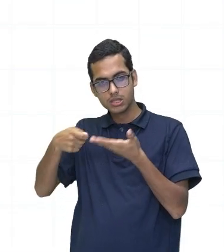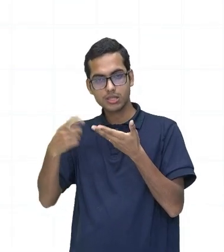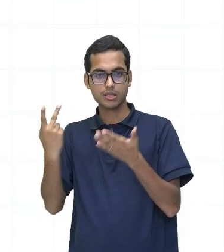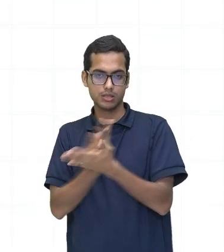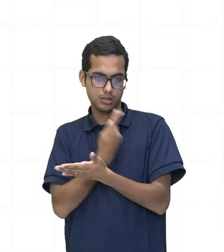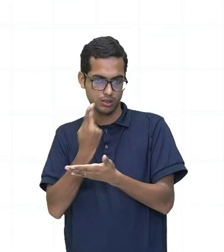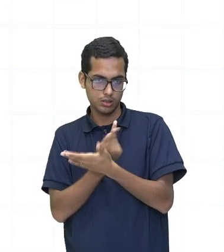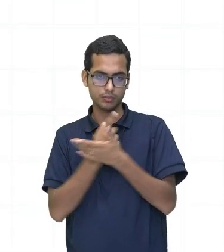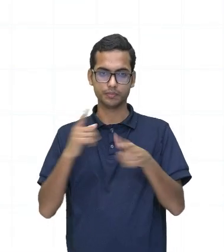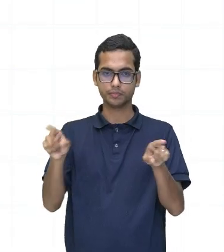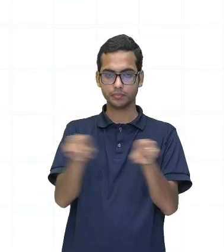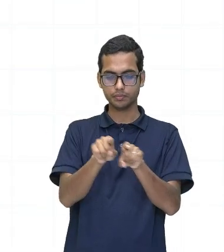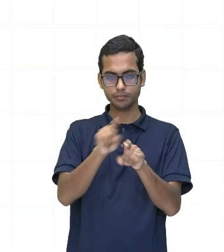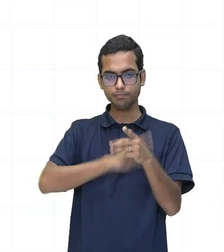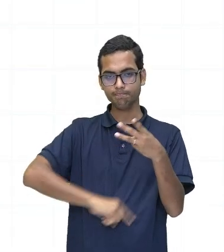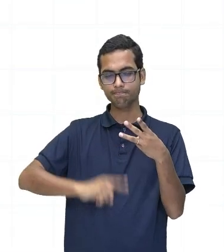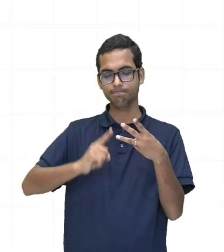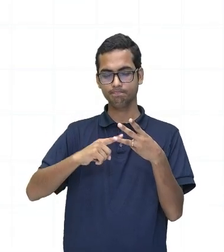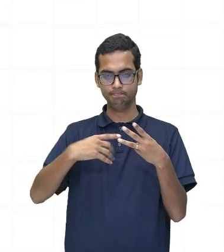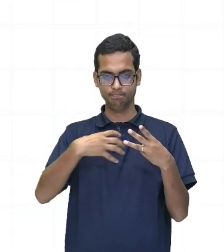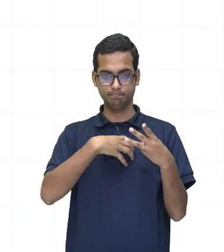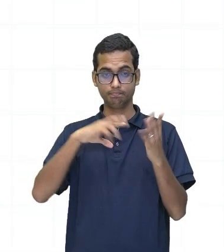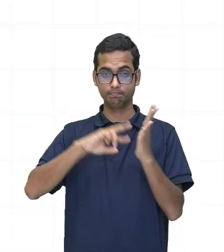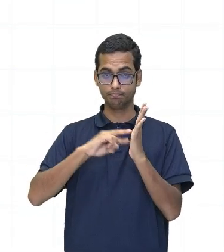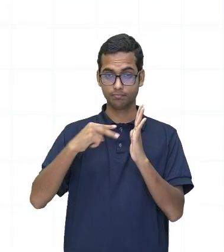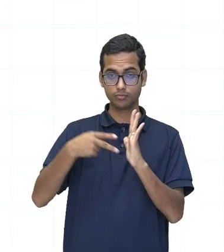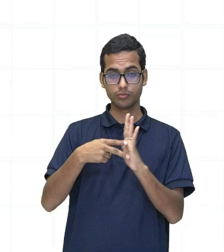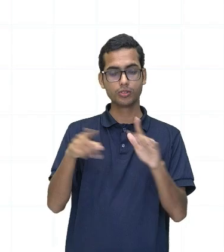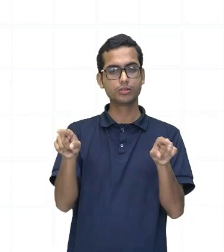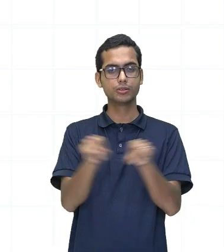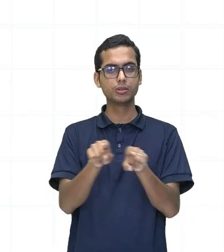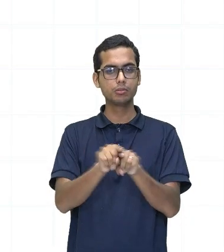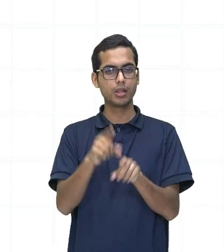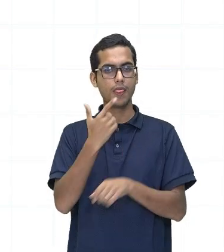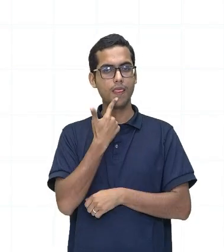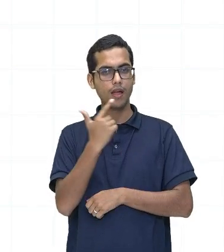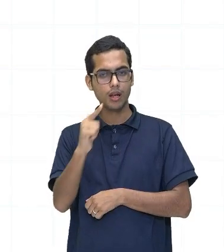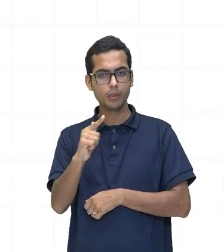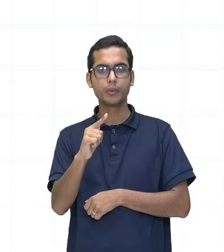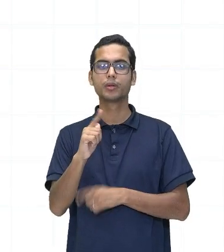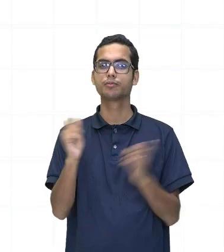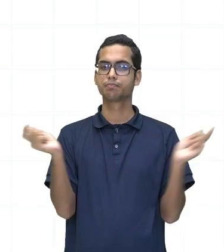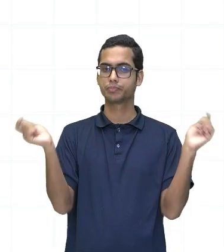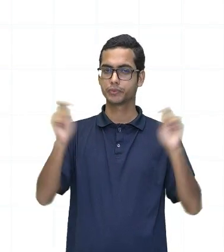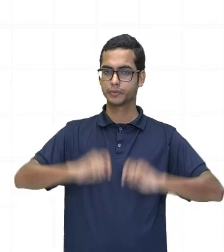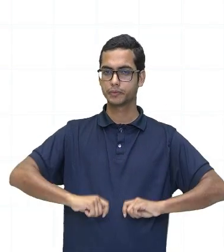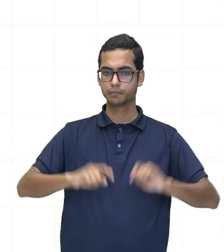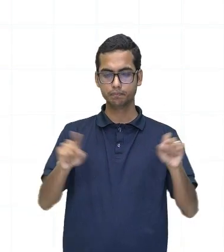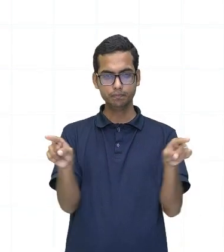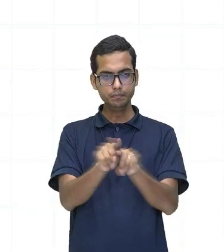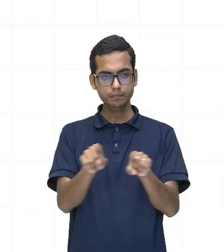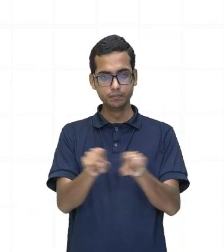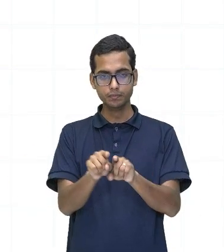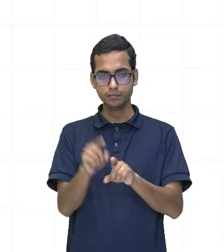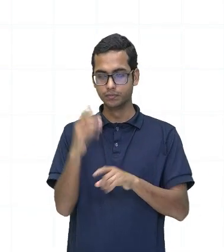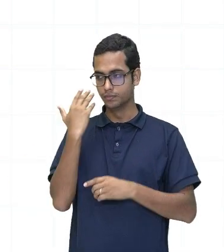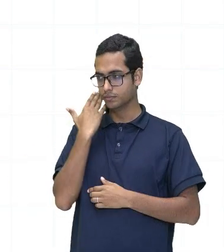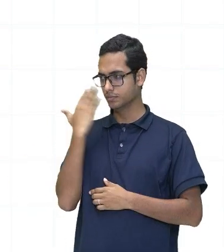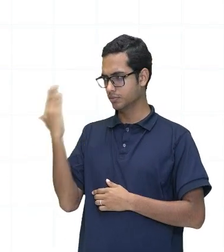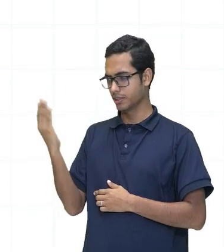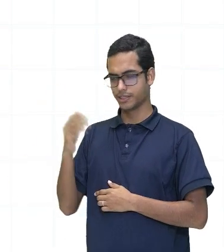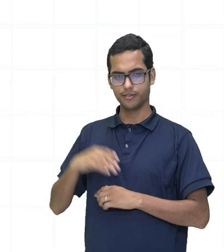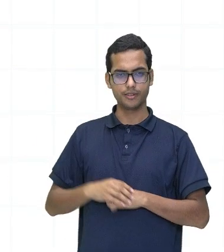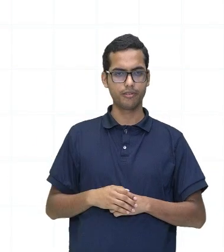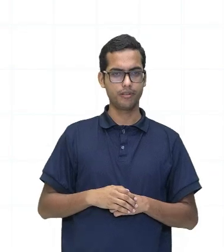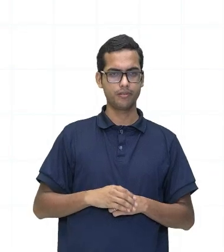foi escrita, e semânticos, né, o sentido, o significado ali, certo? Então, barbarismo é quando há um desvio na